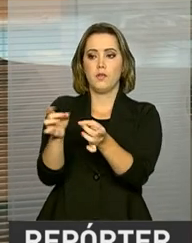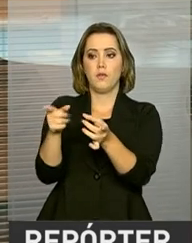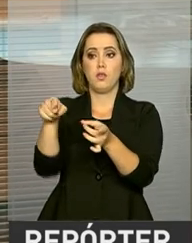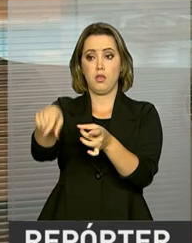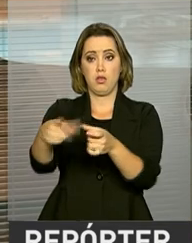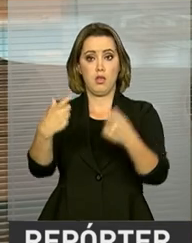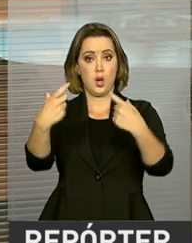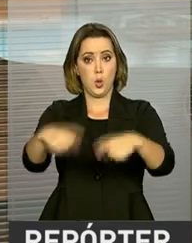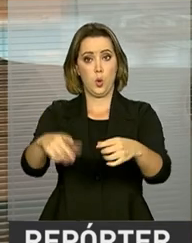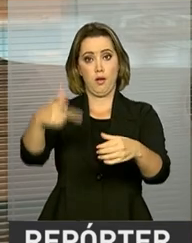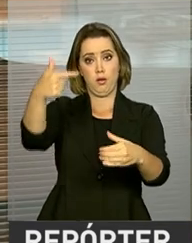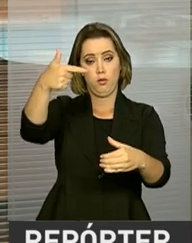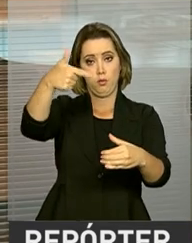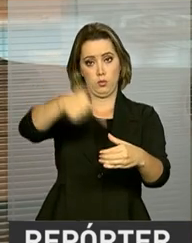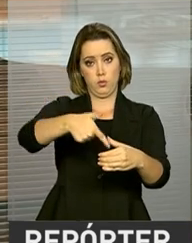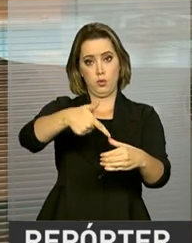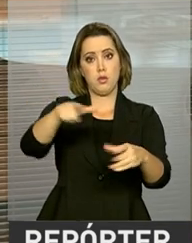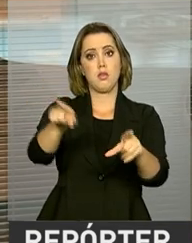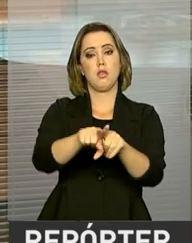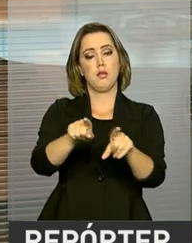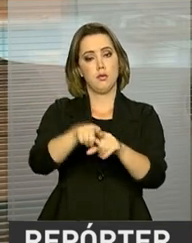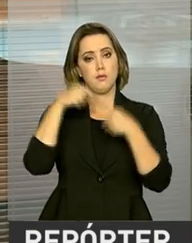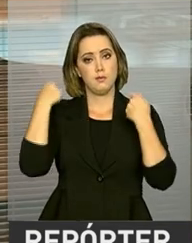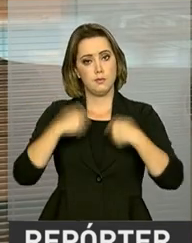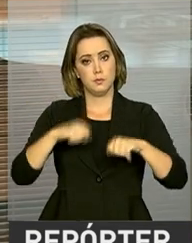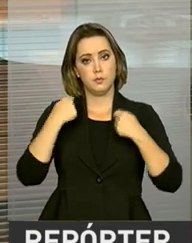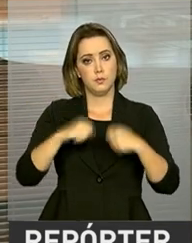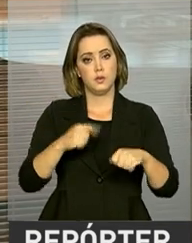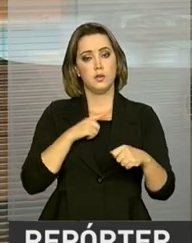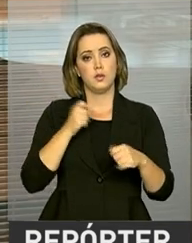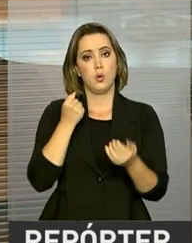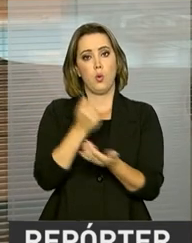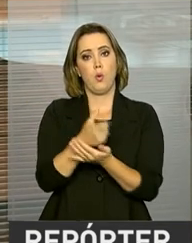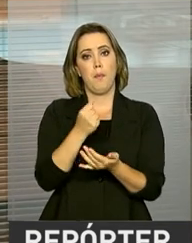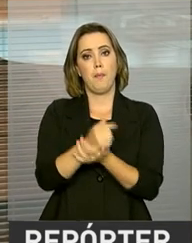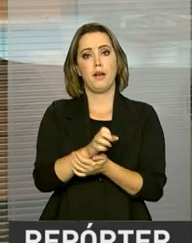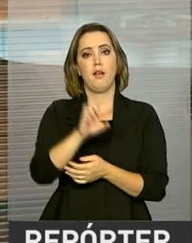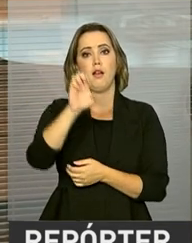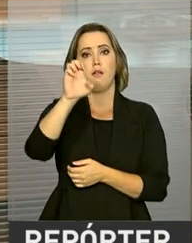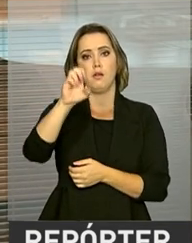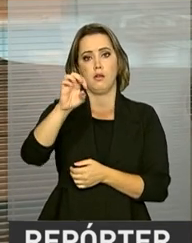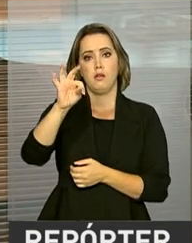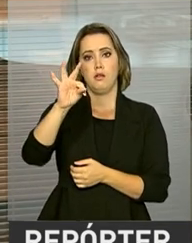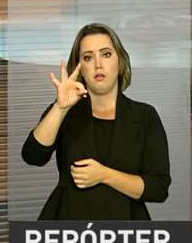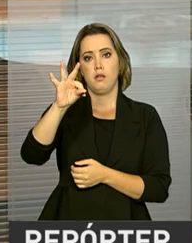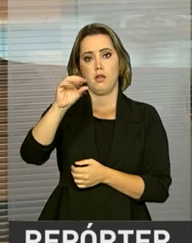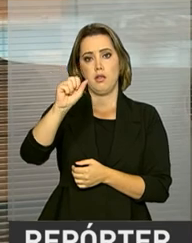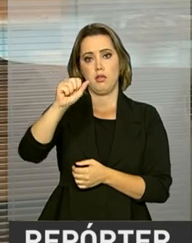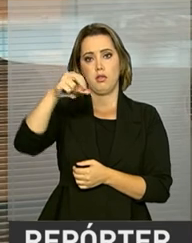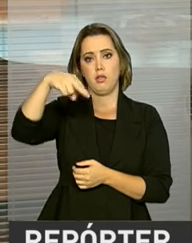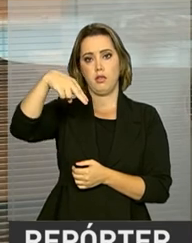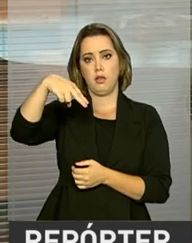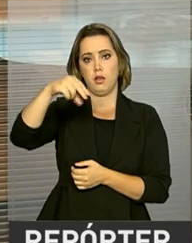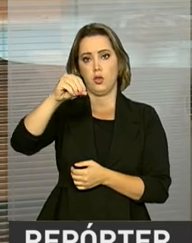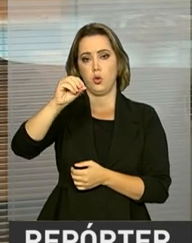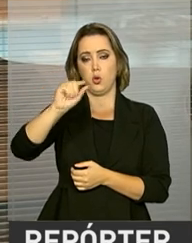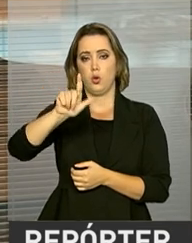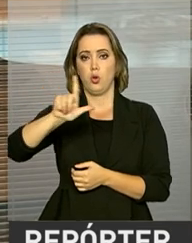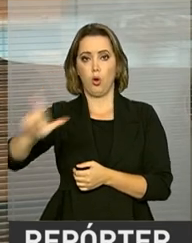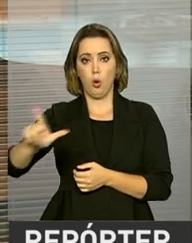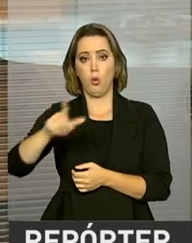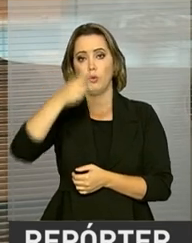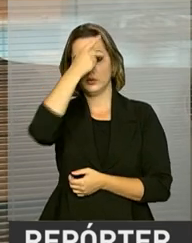produtos pode gasolina elas precisam de comprar o etanol dos produtores de etanol ou biodiesel